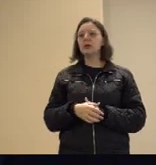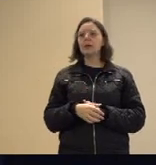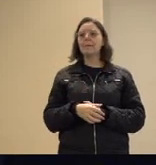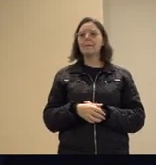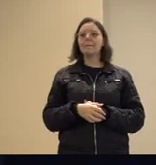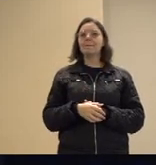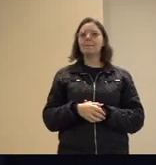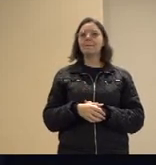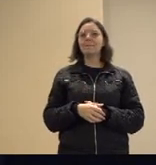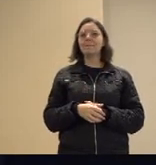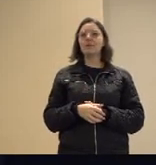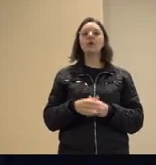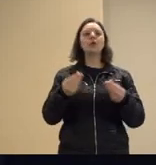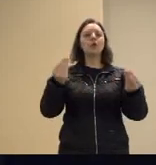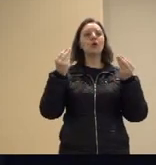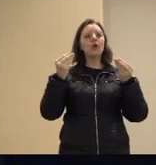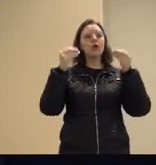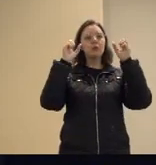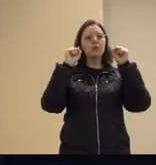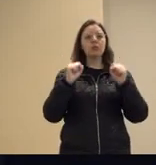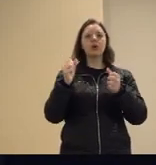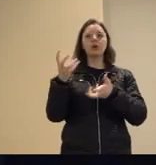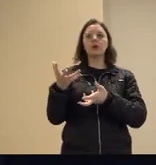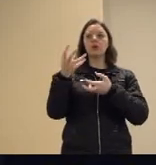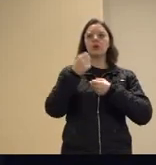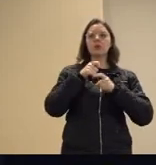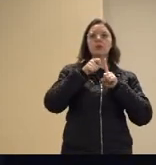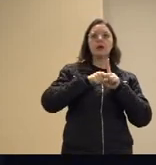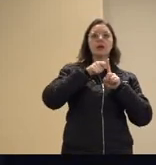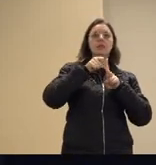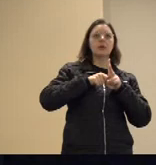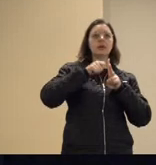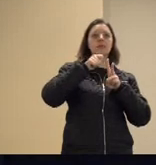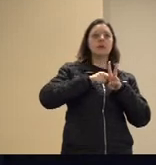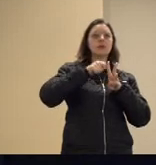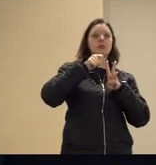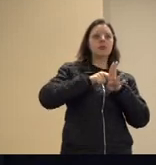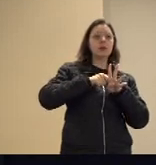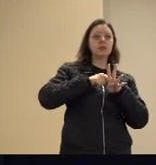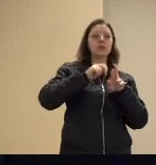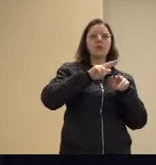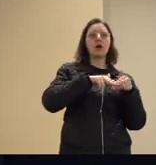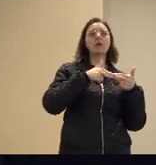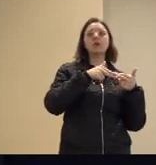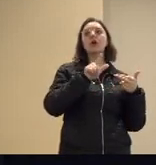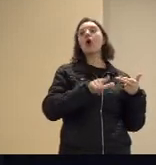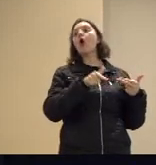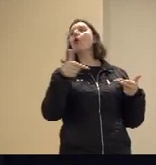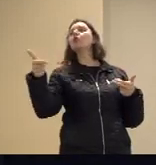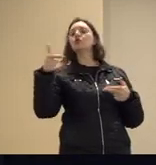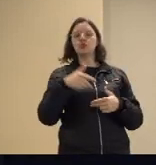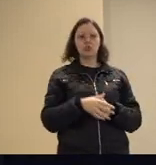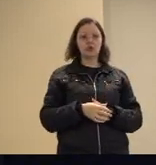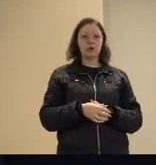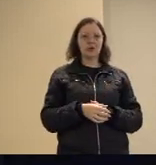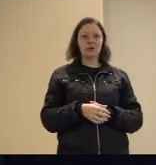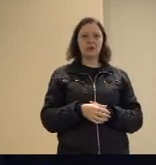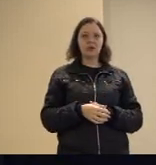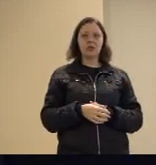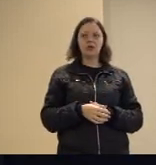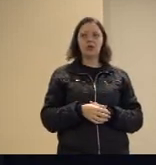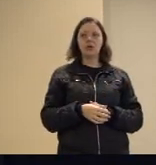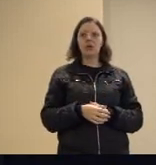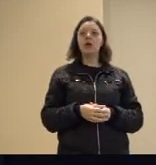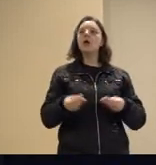Como nós podemos ter alguém acolhido 1 mês, 2 meses, 3 meses, 4 meses por outros? O motivo é outros. Como nós